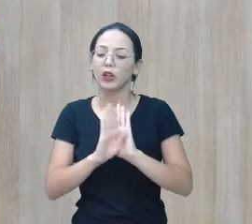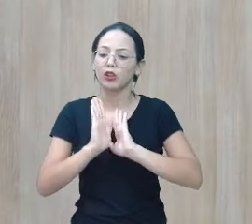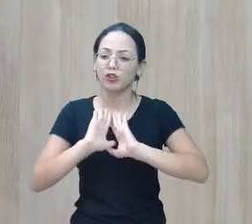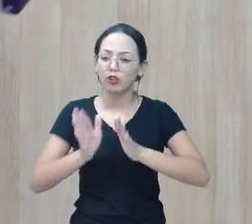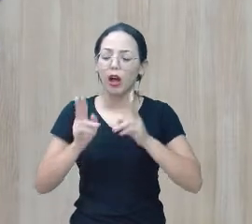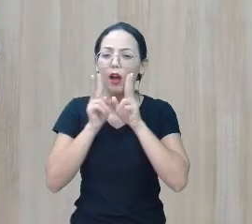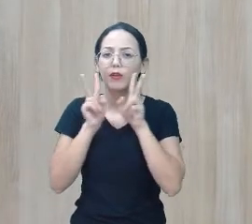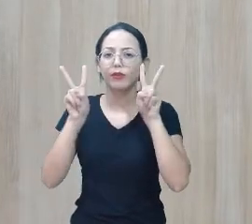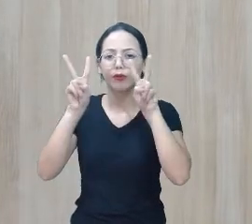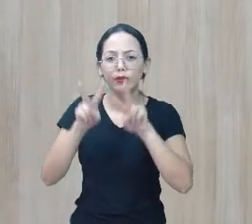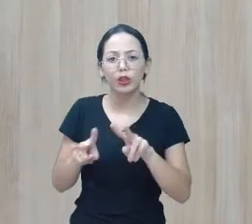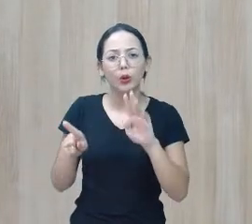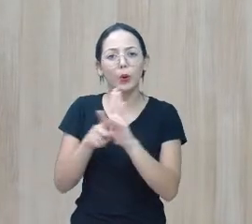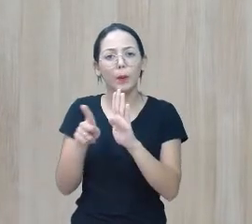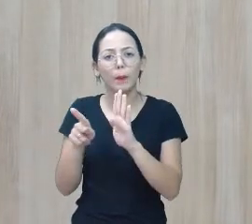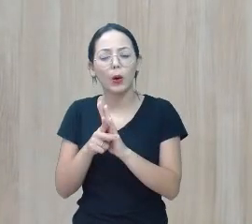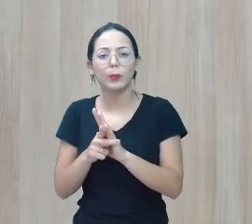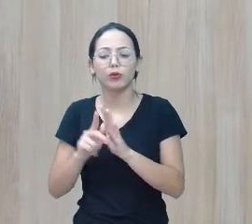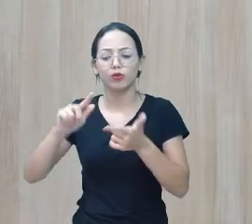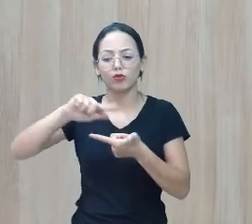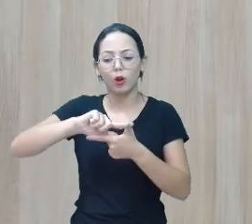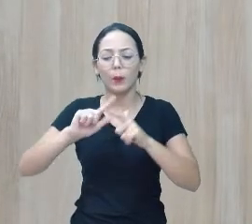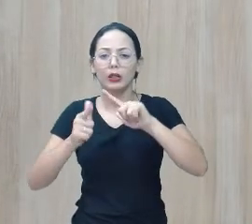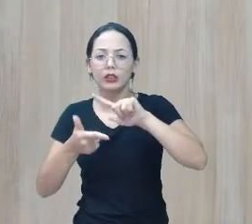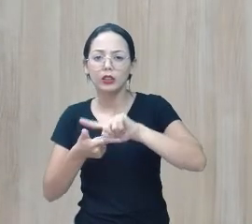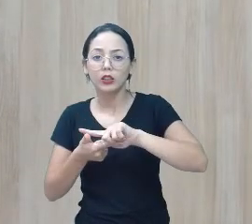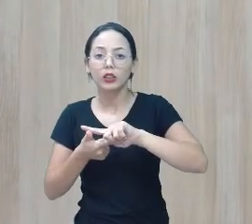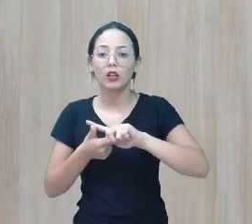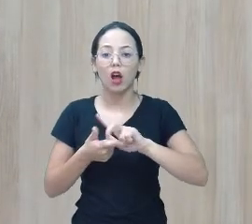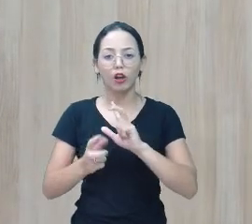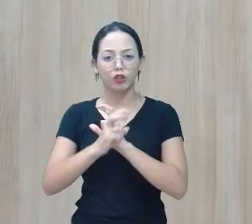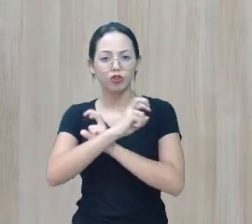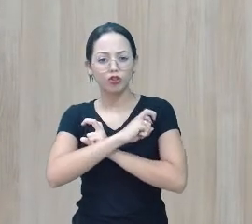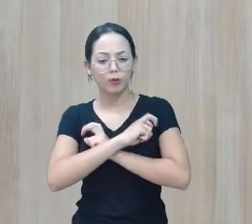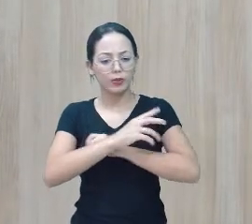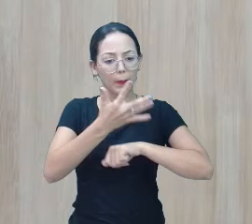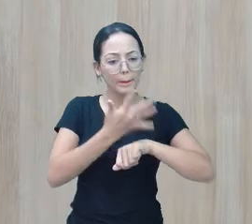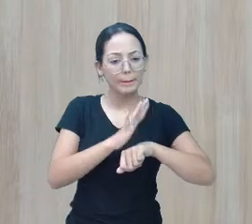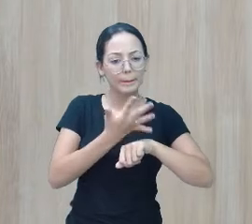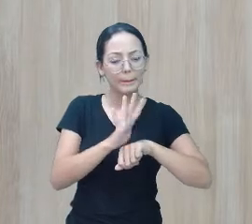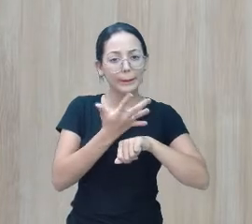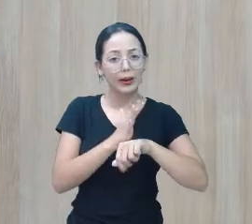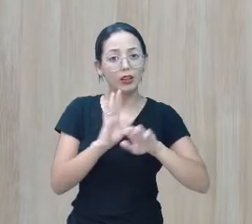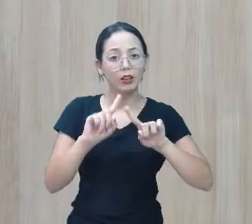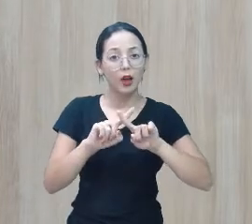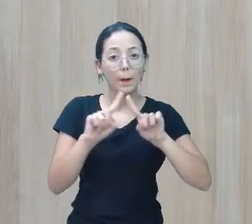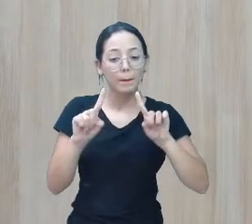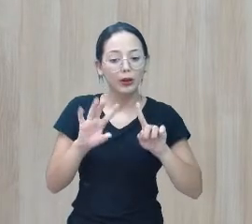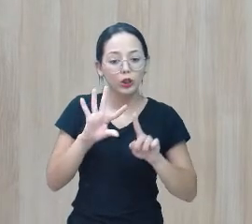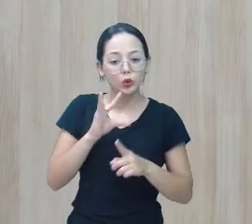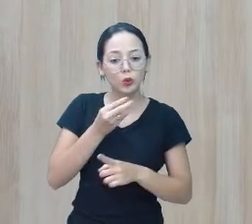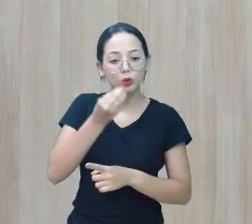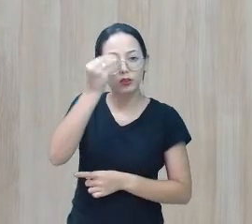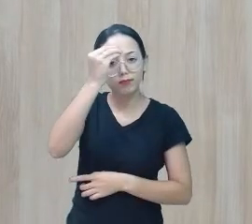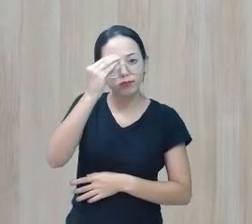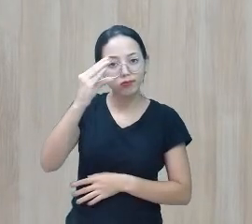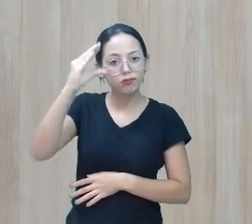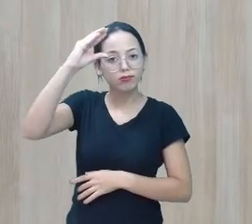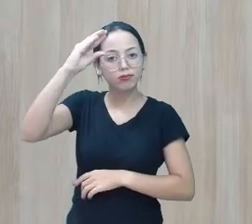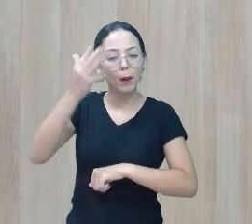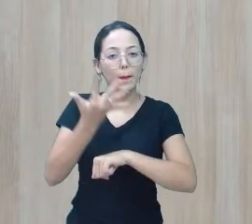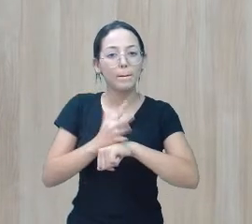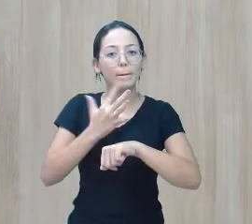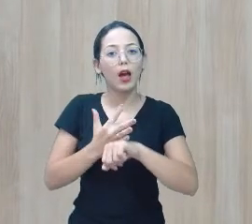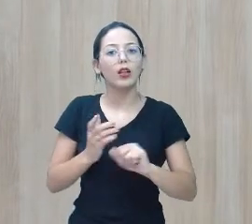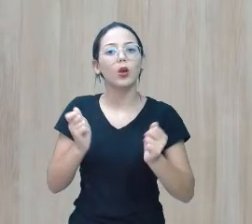viu da geometria egípcia, onde era algo mais prático, a gente vai ver que todo aquele conhecimento prático pode